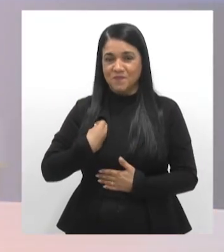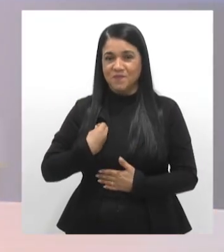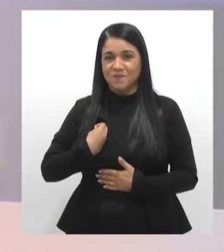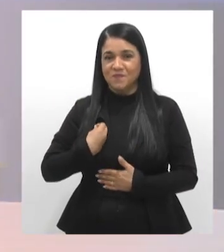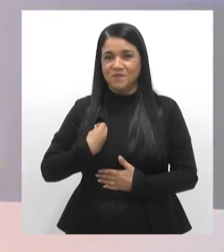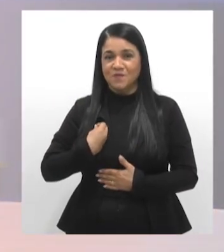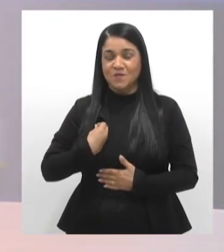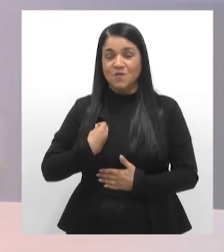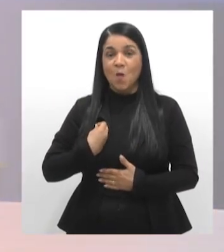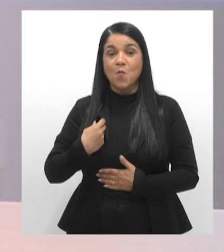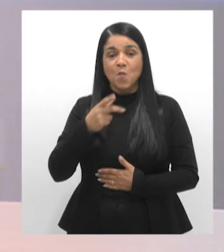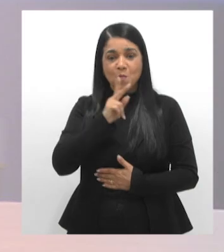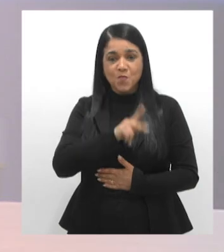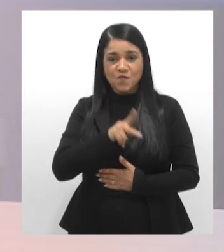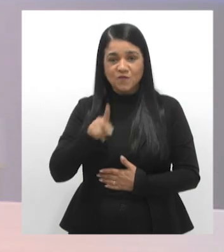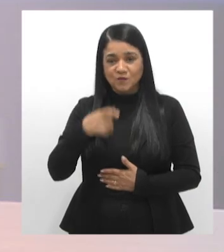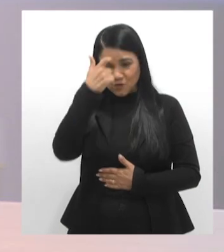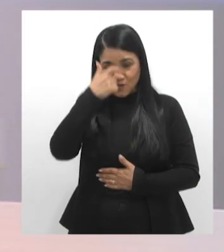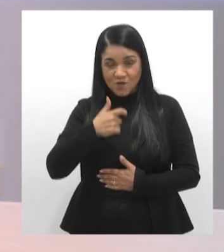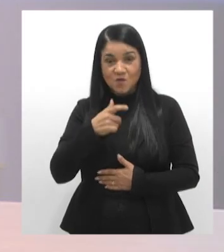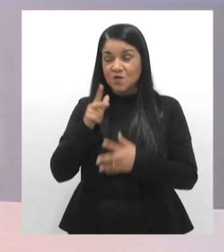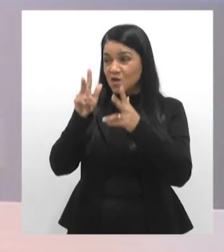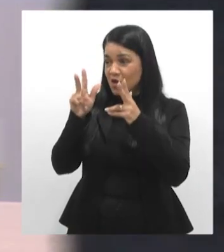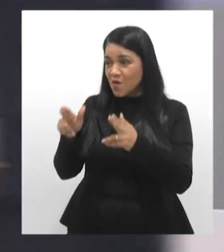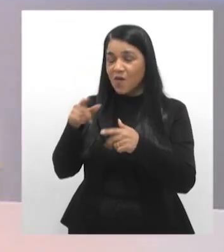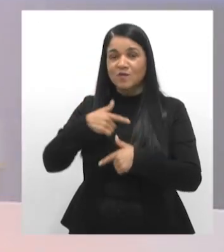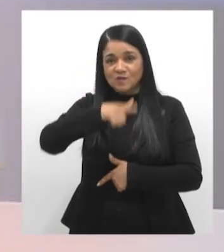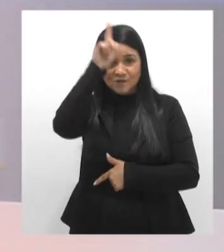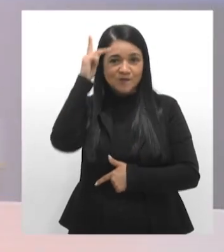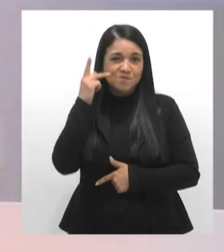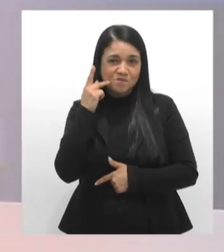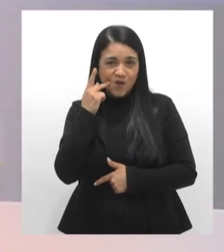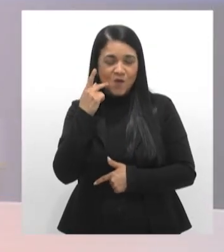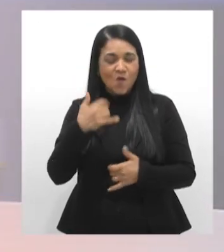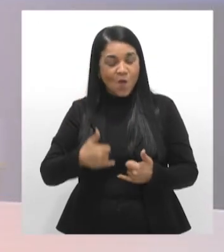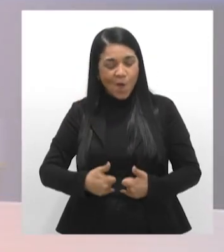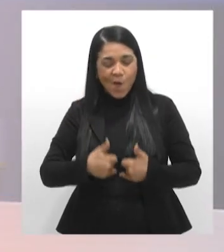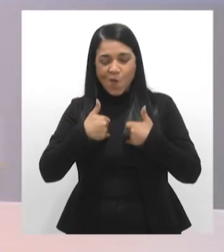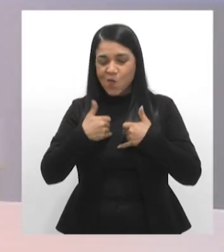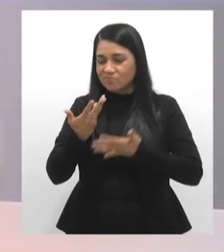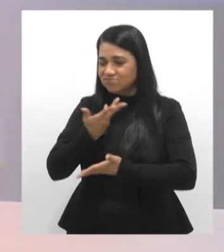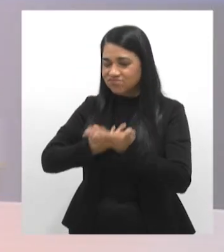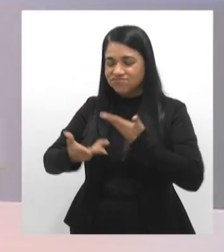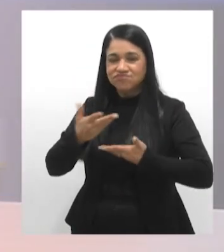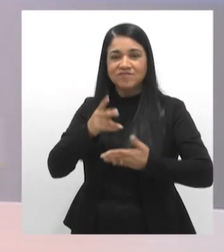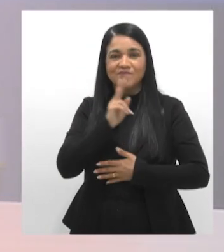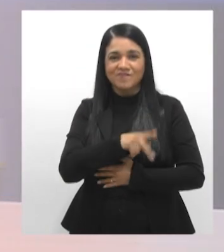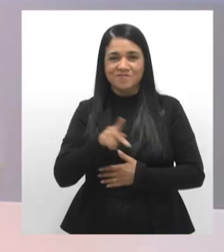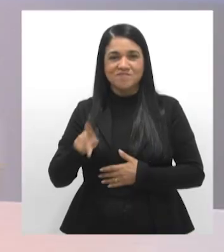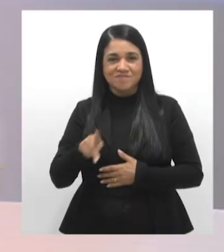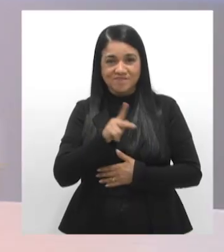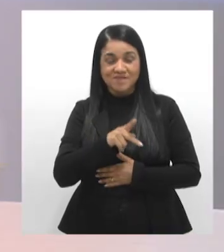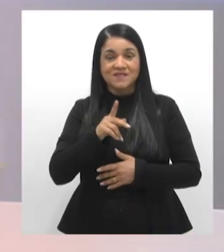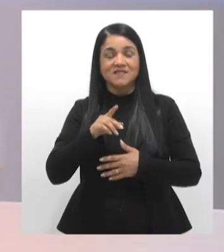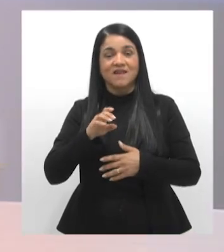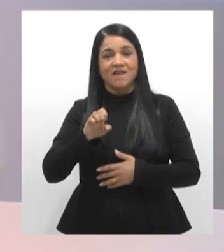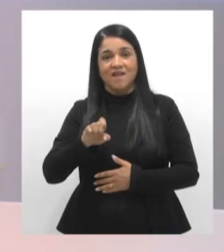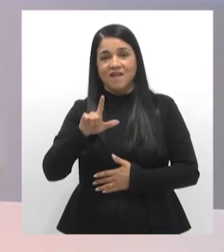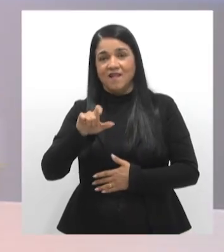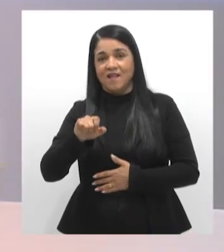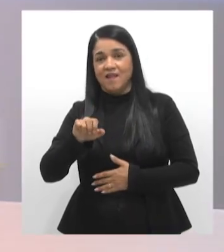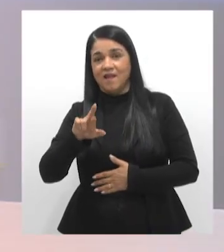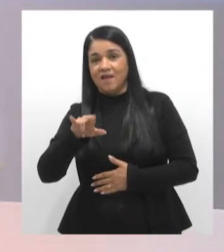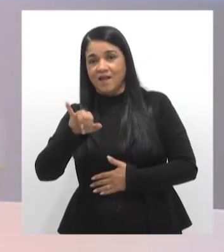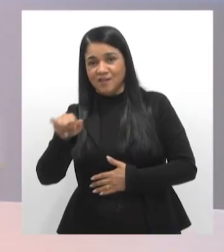como docente, como o deputado Luiz Paulo é. E, para mim, é um grande orgulho compartilhar a docência aqui da ELERJ, da Escola do